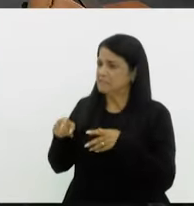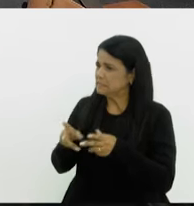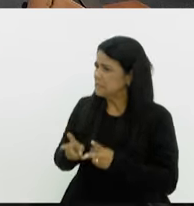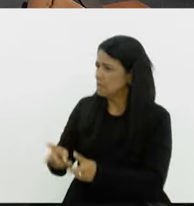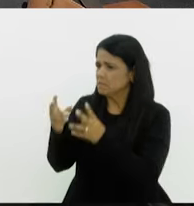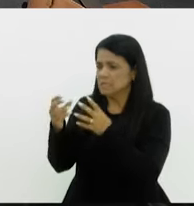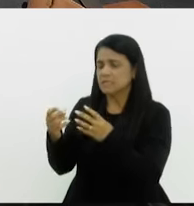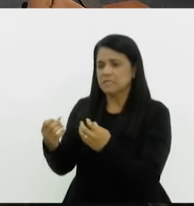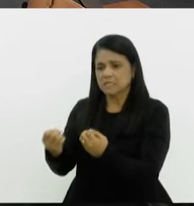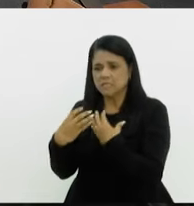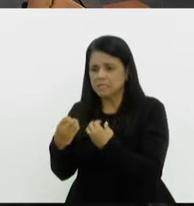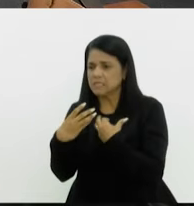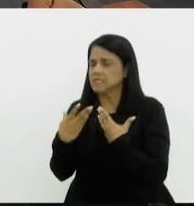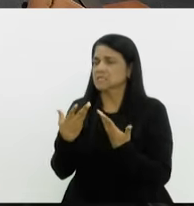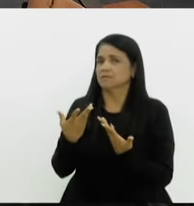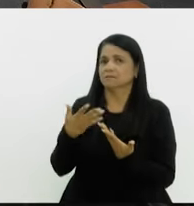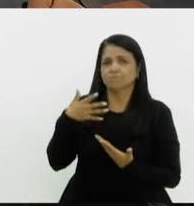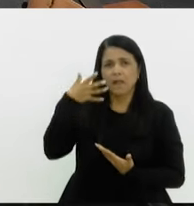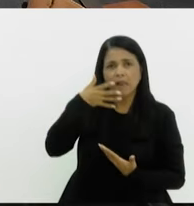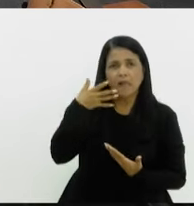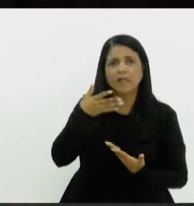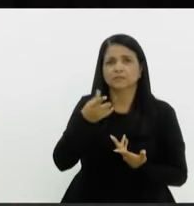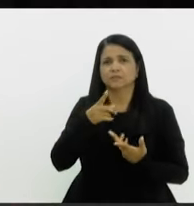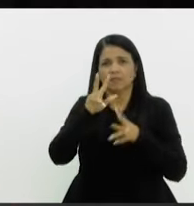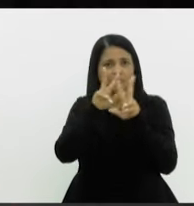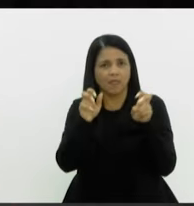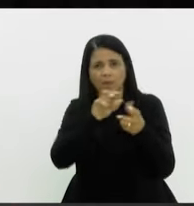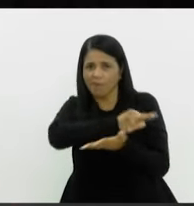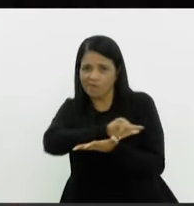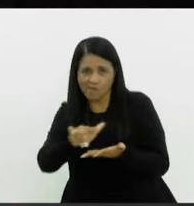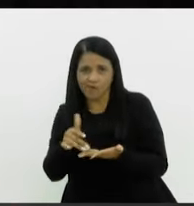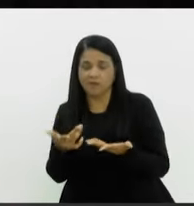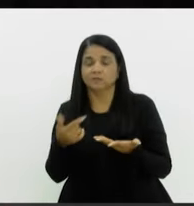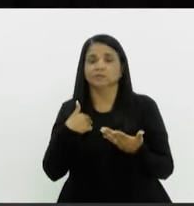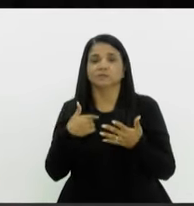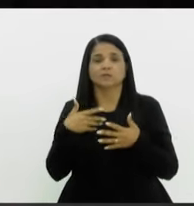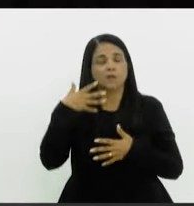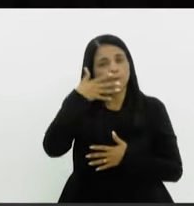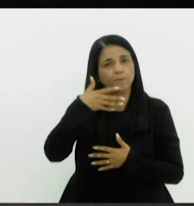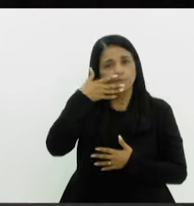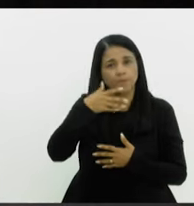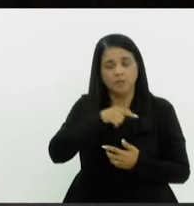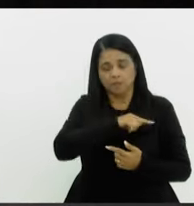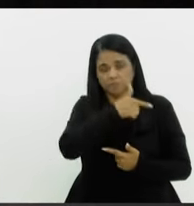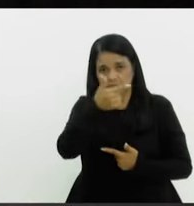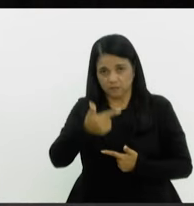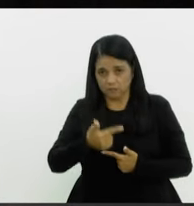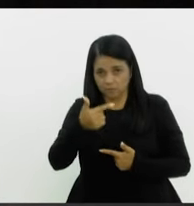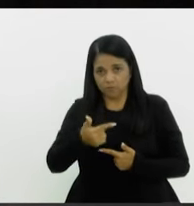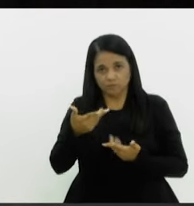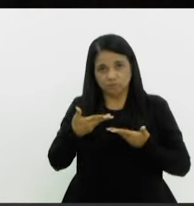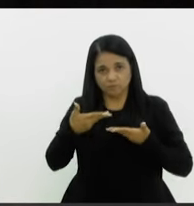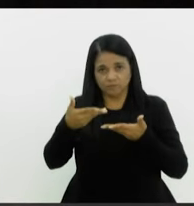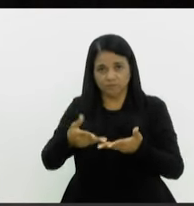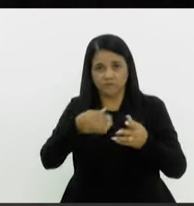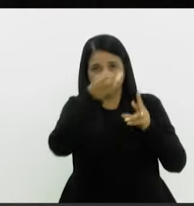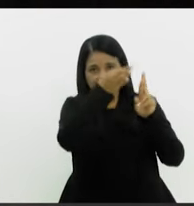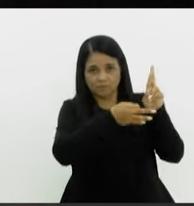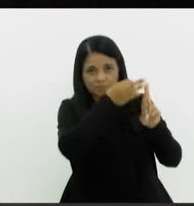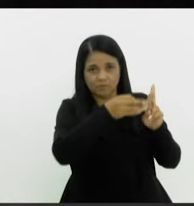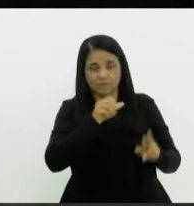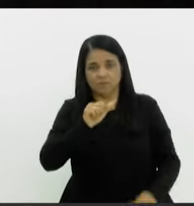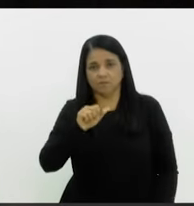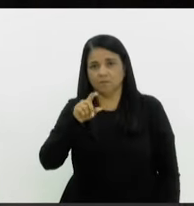né Eh já passando aí a palavra para a nossa segunda convidada que é a desembargadora Adriana Ramos